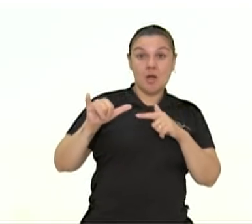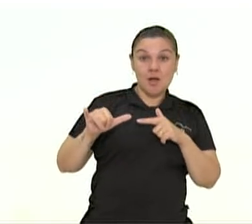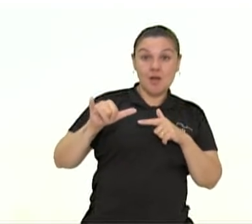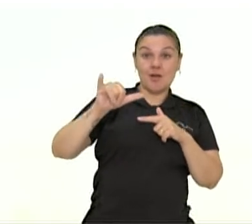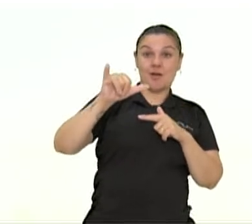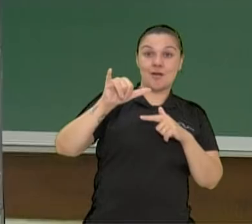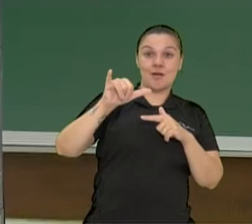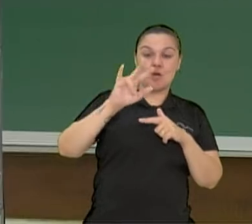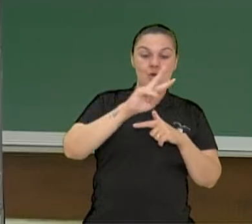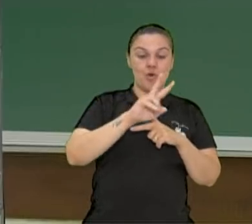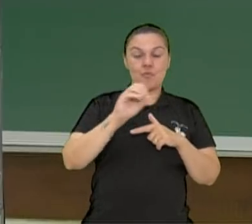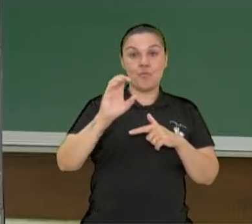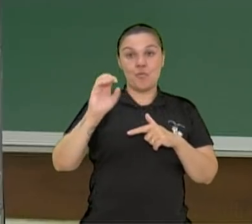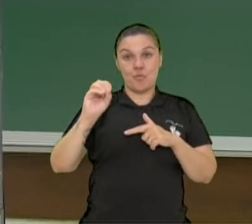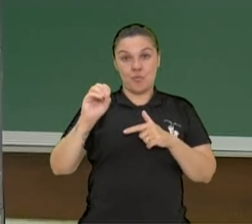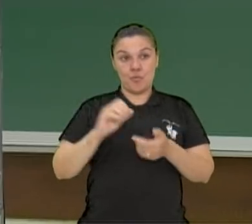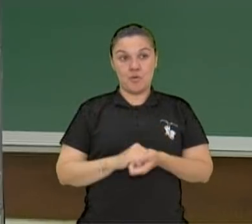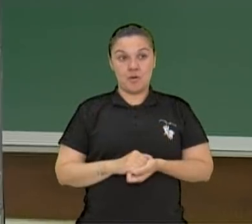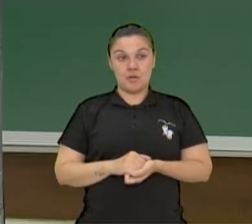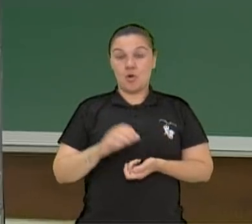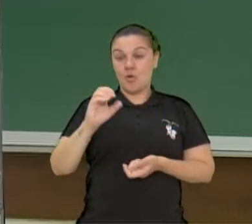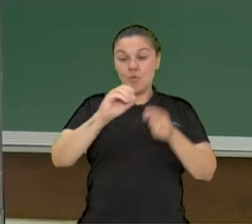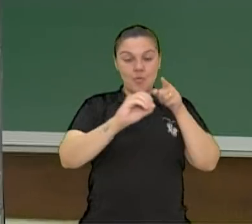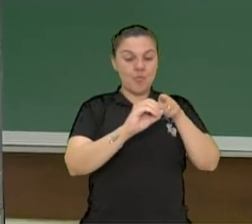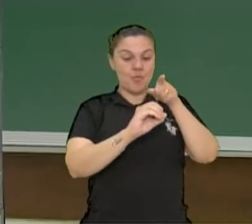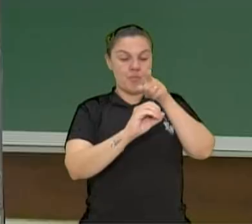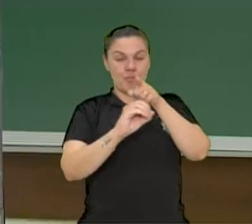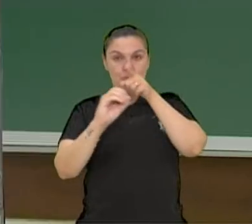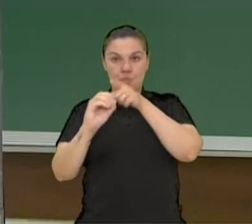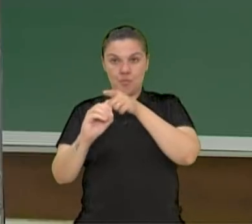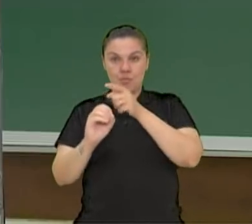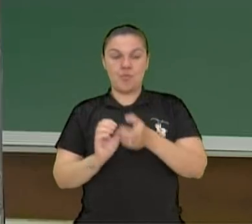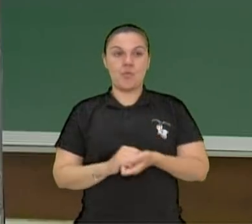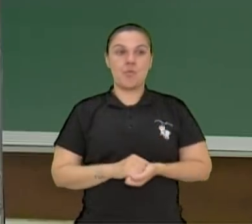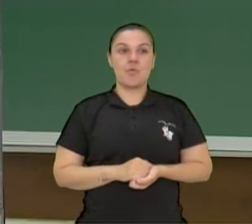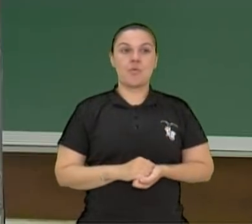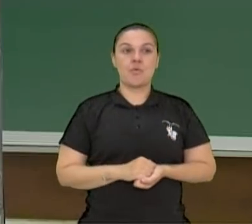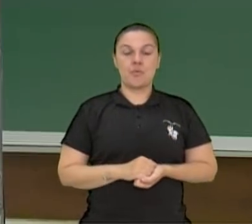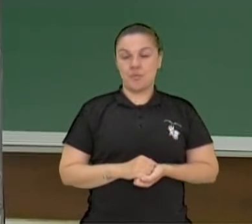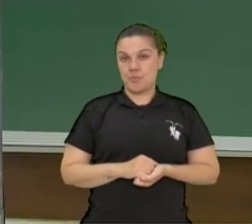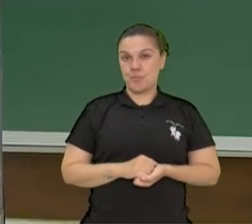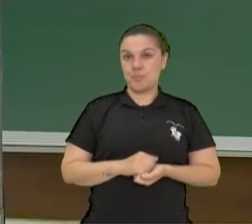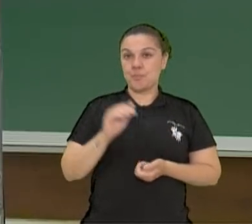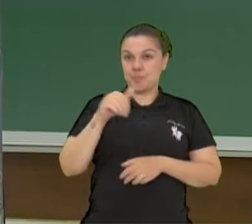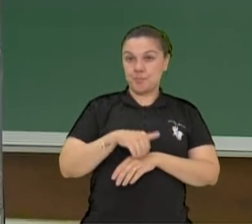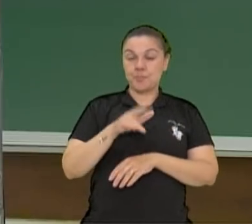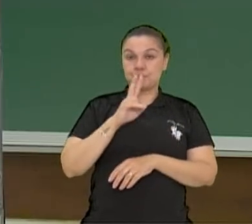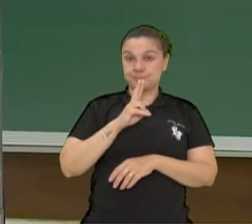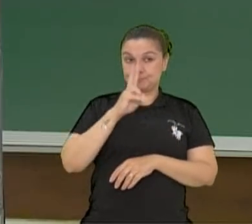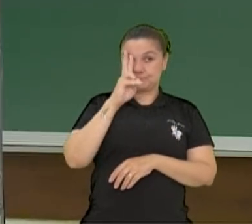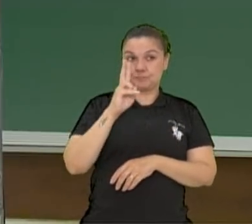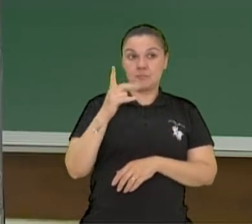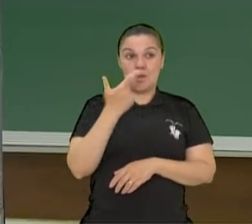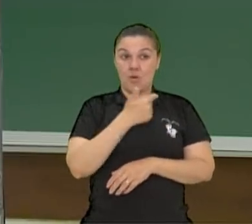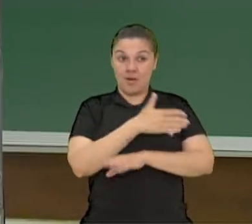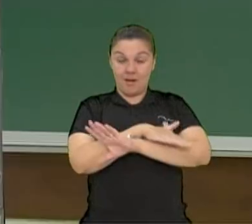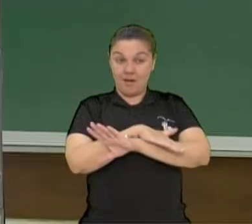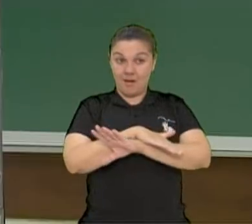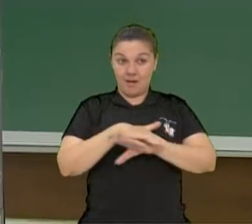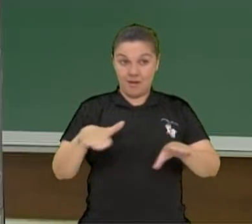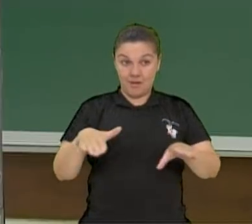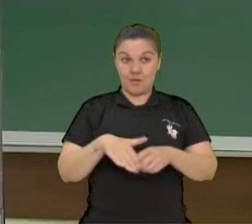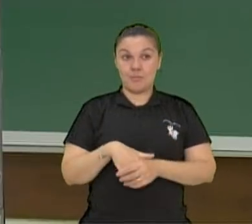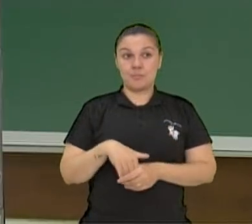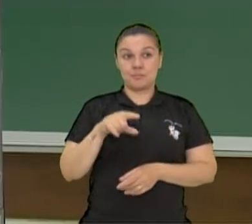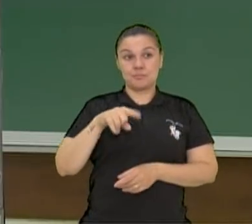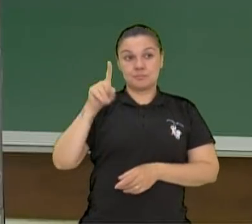acento diferencial recaia no primeiro o da palavra voo, eu falo com mais intensidade, não se acentua mais. Então, aquele acento